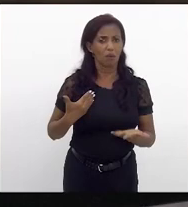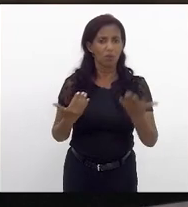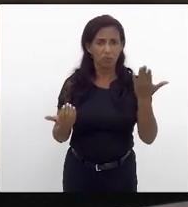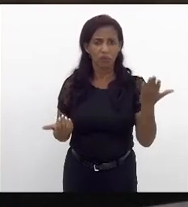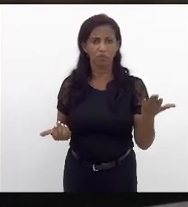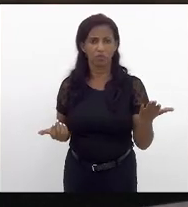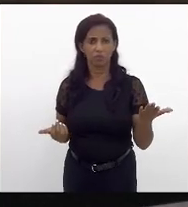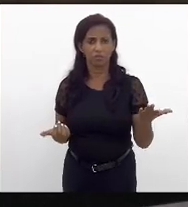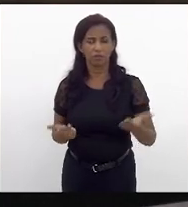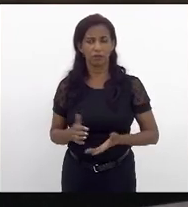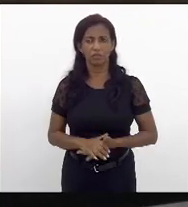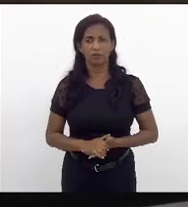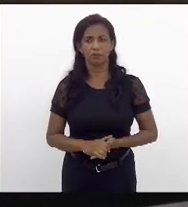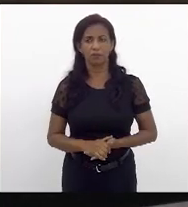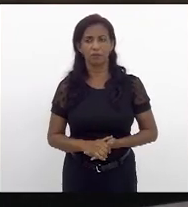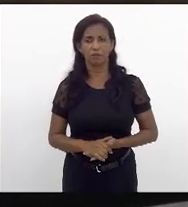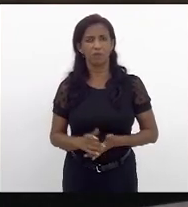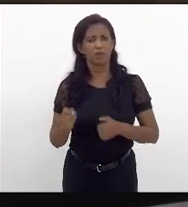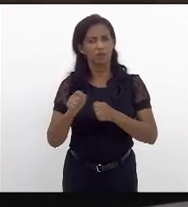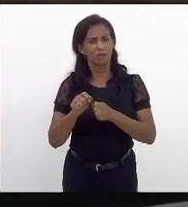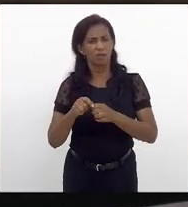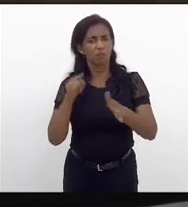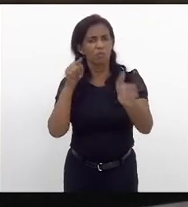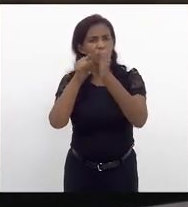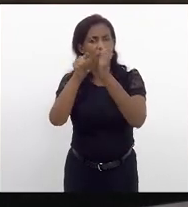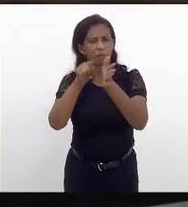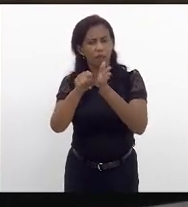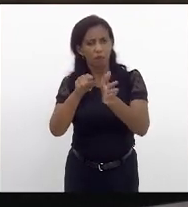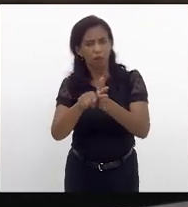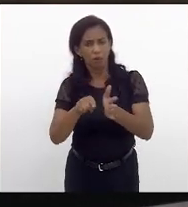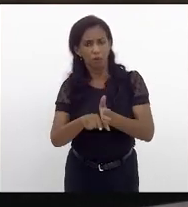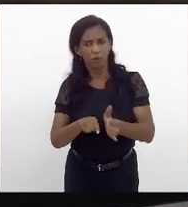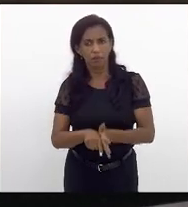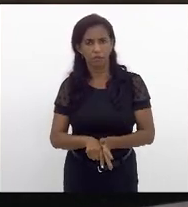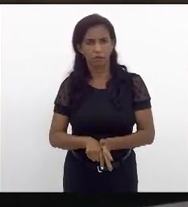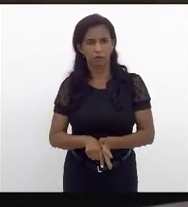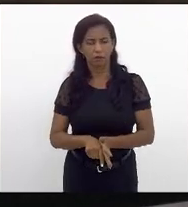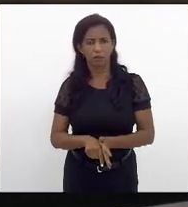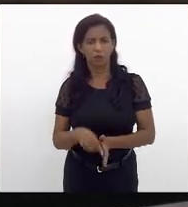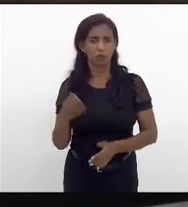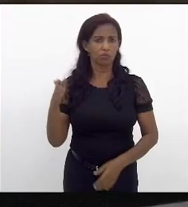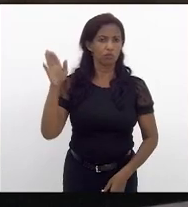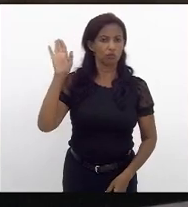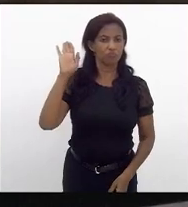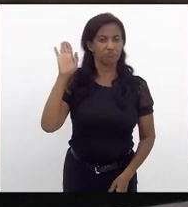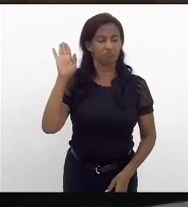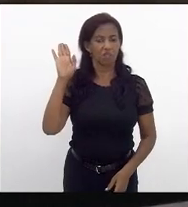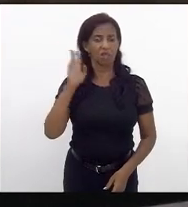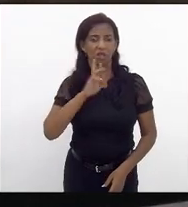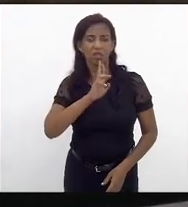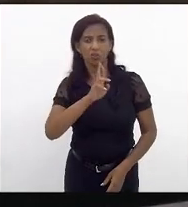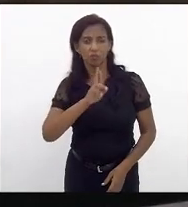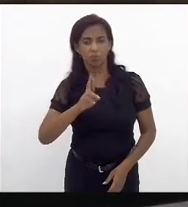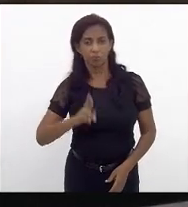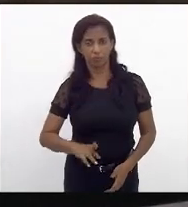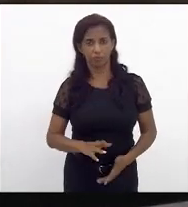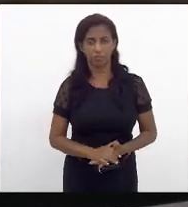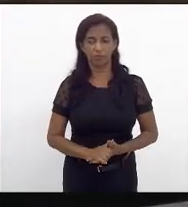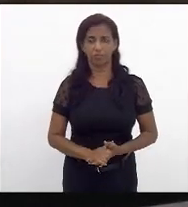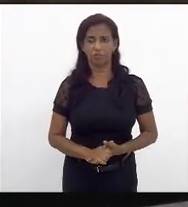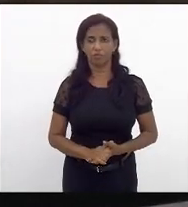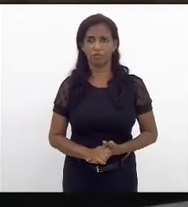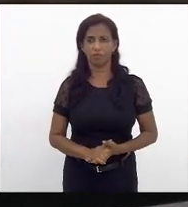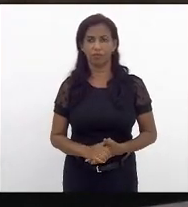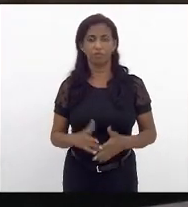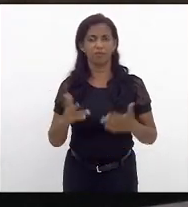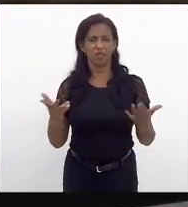estiveram, fizeram as suas perguntas, os candidatos responderam as perguntas. Eu acho que